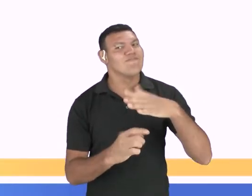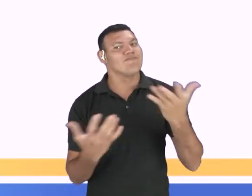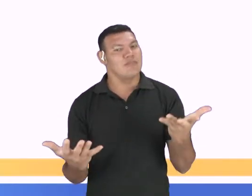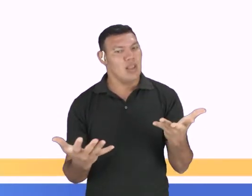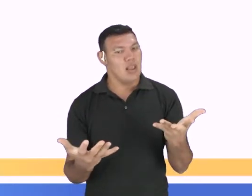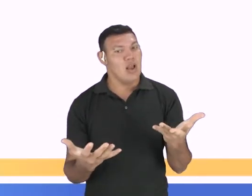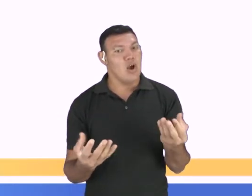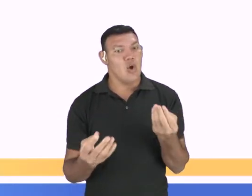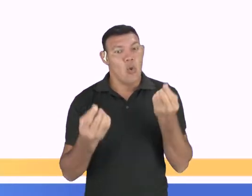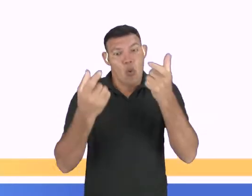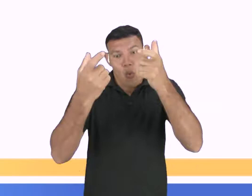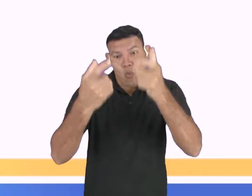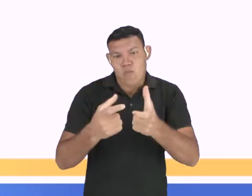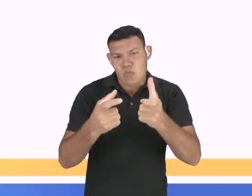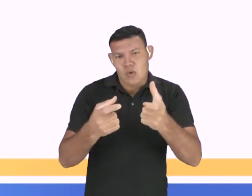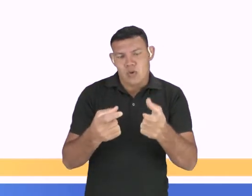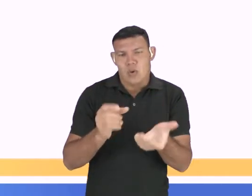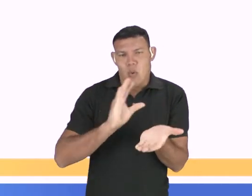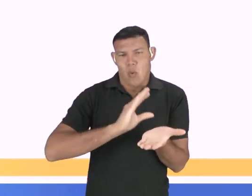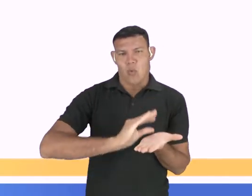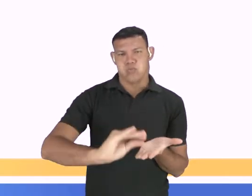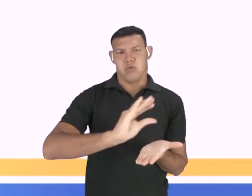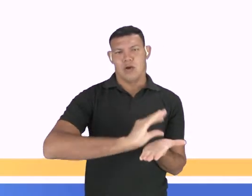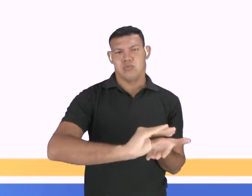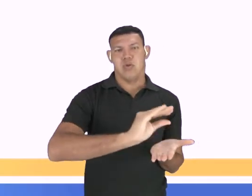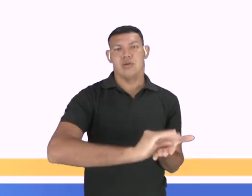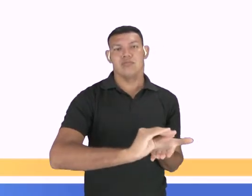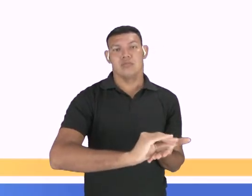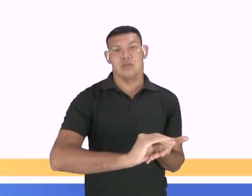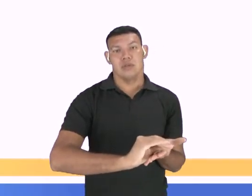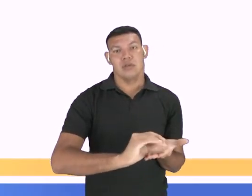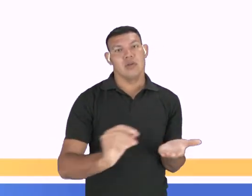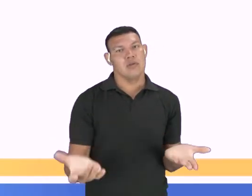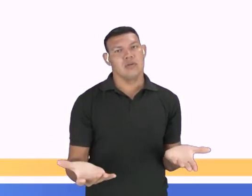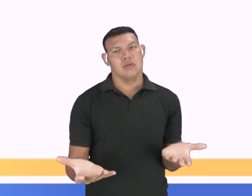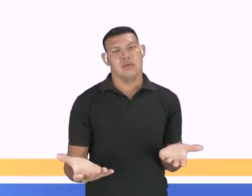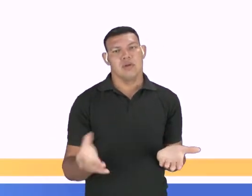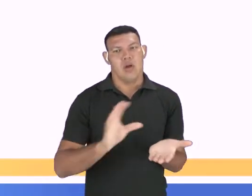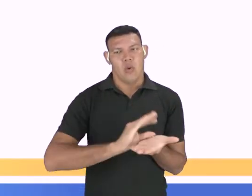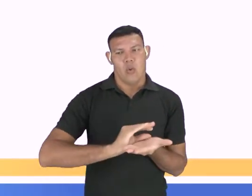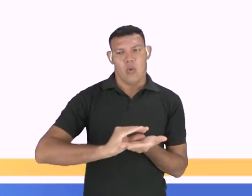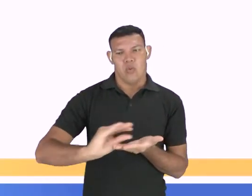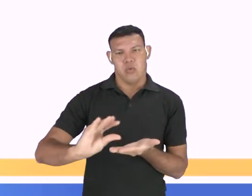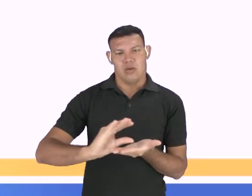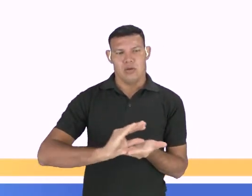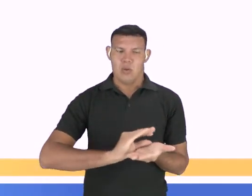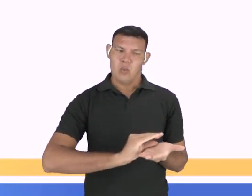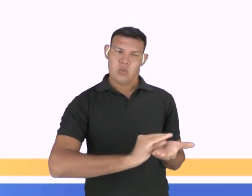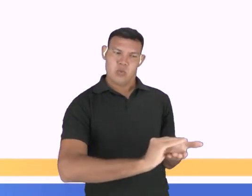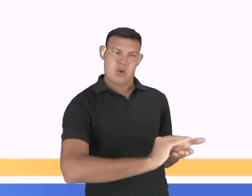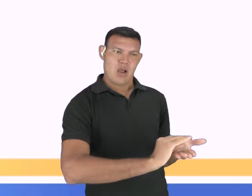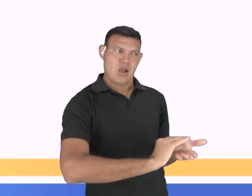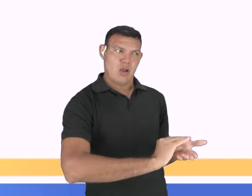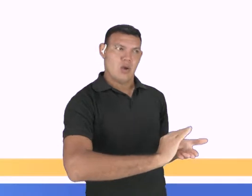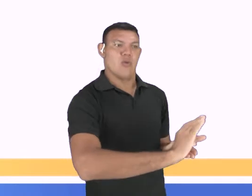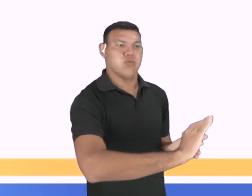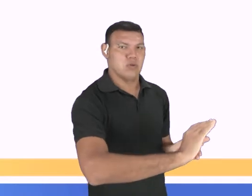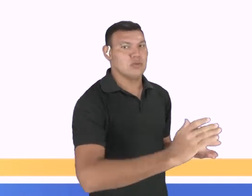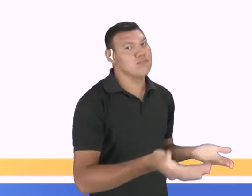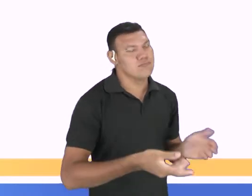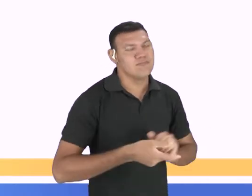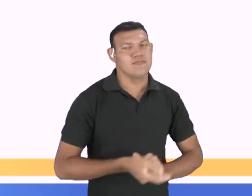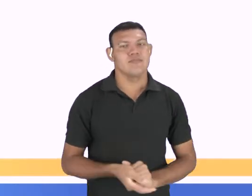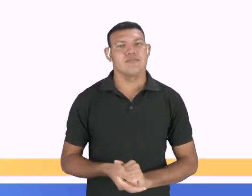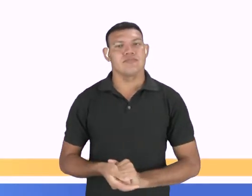que vão investir, tá? O quanto, quando e onde. Diferente de um outro sistema,